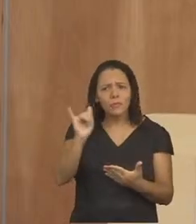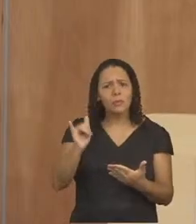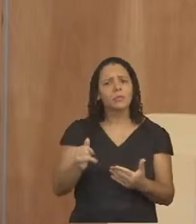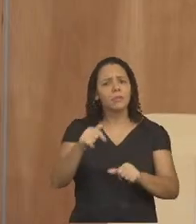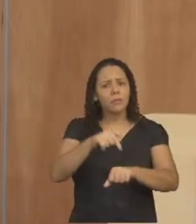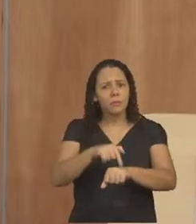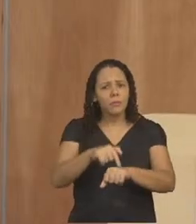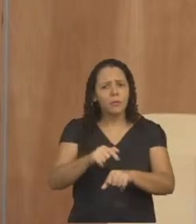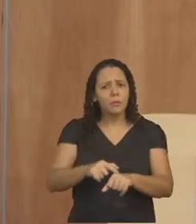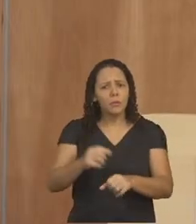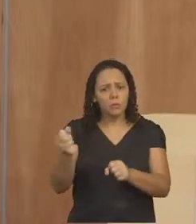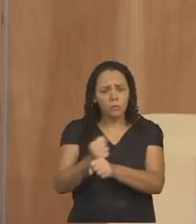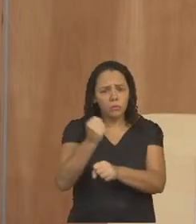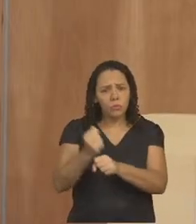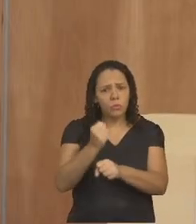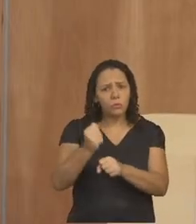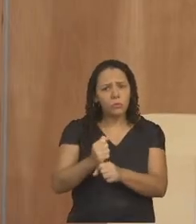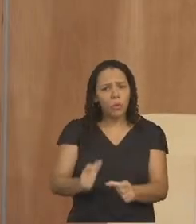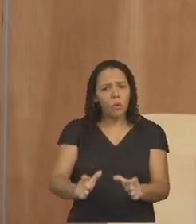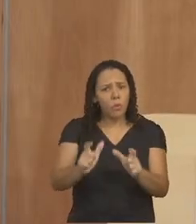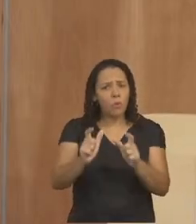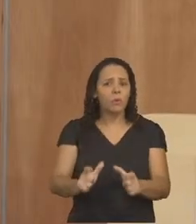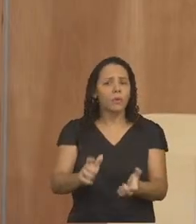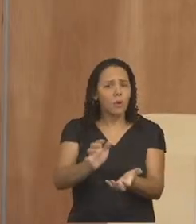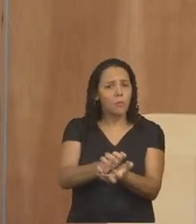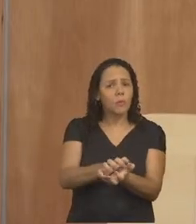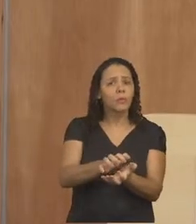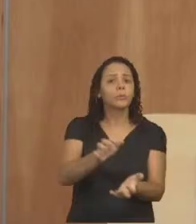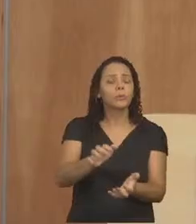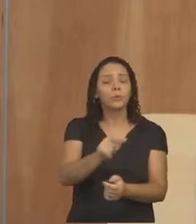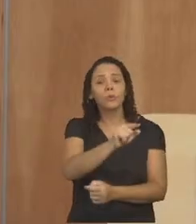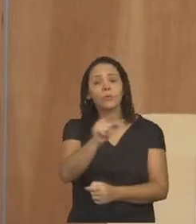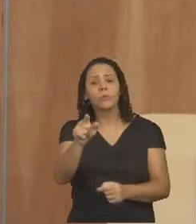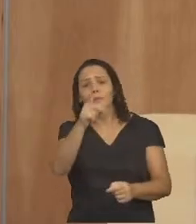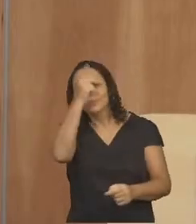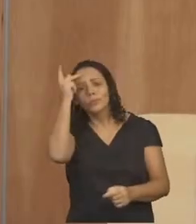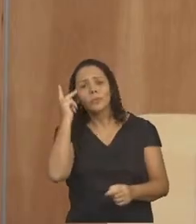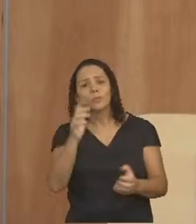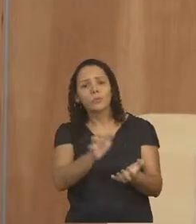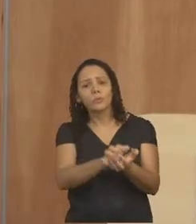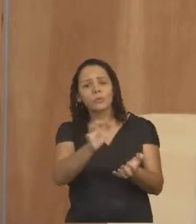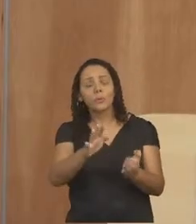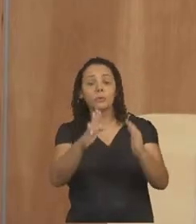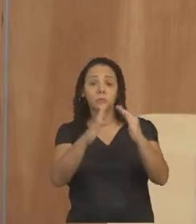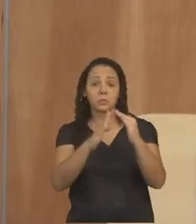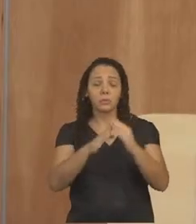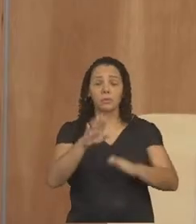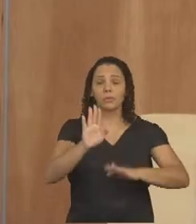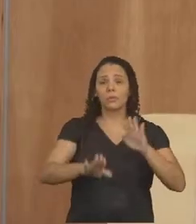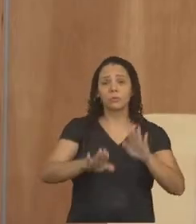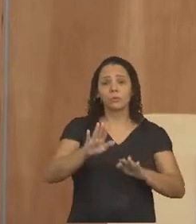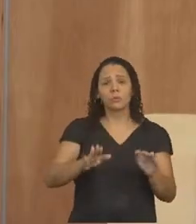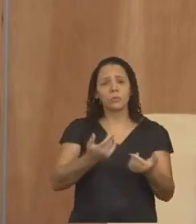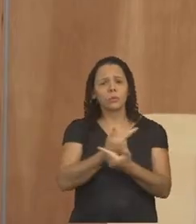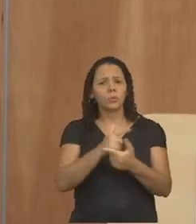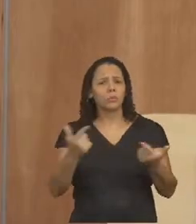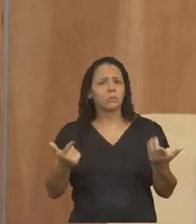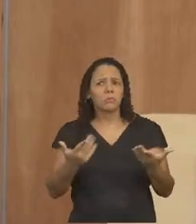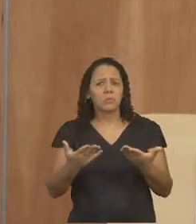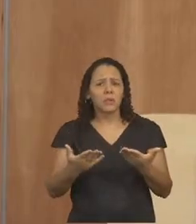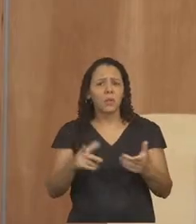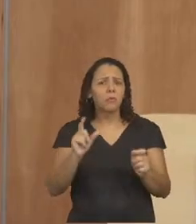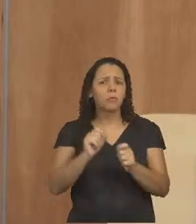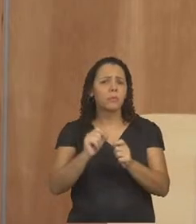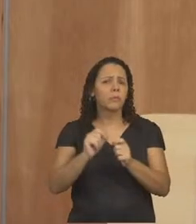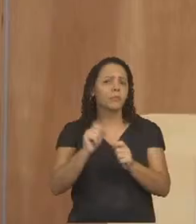um centro-dia aqui para a nossa população idosa. Você idoso que está em casa, que muitas vezes não tem atividade